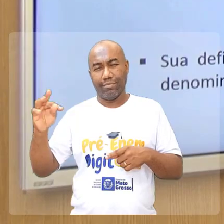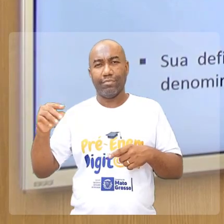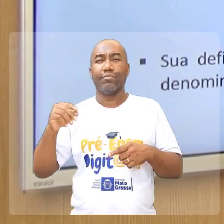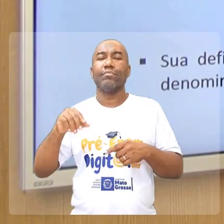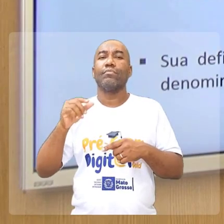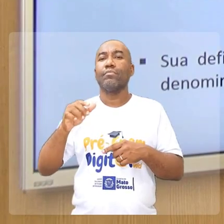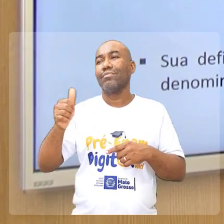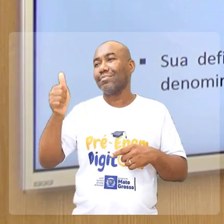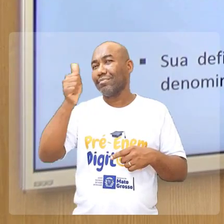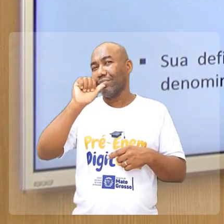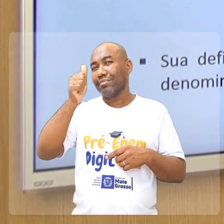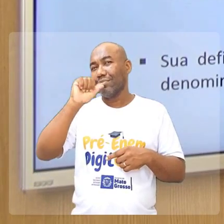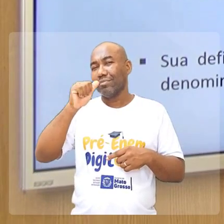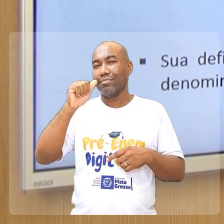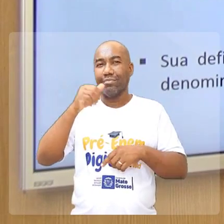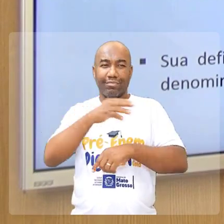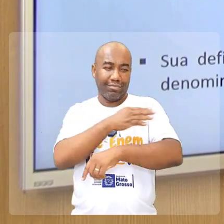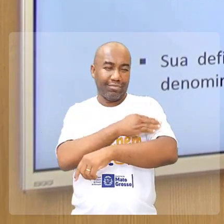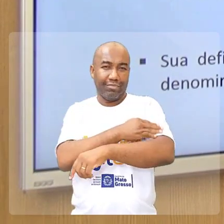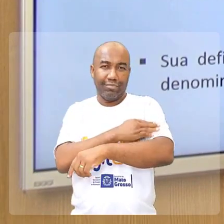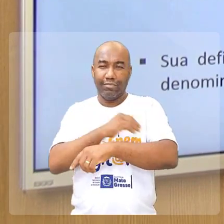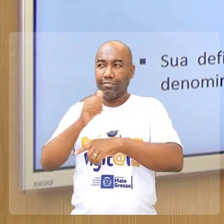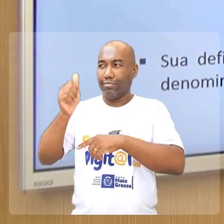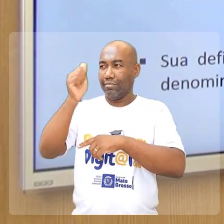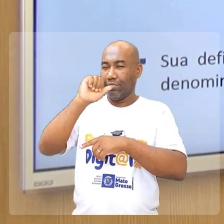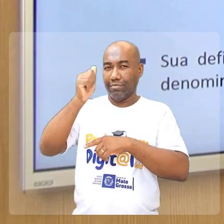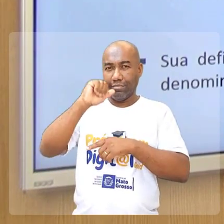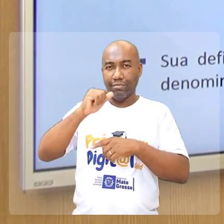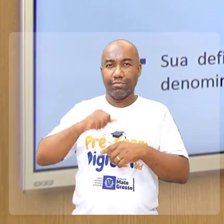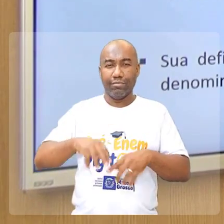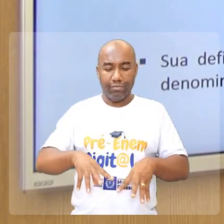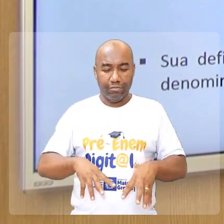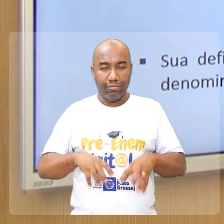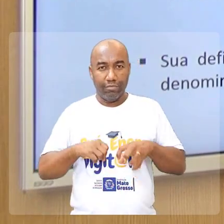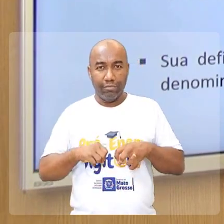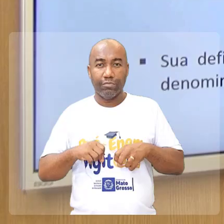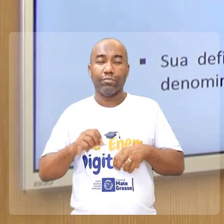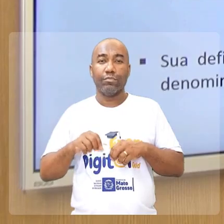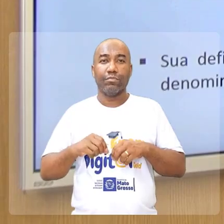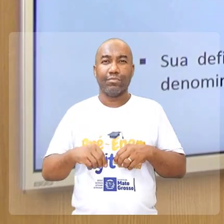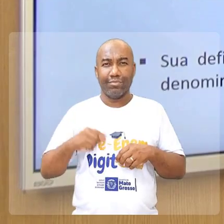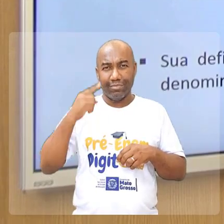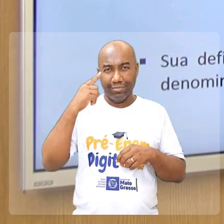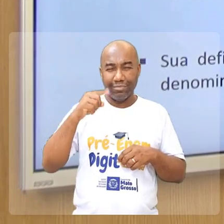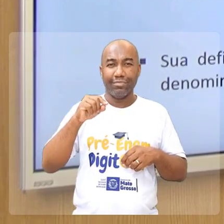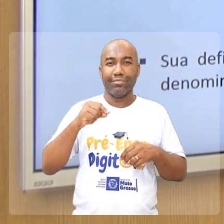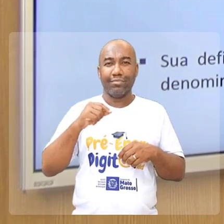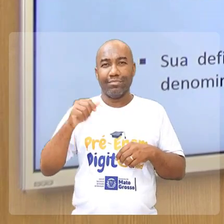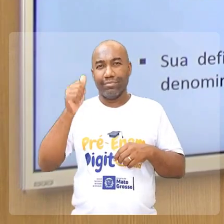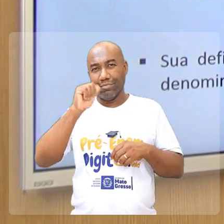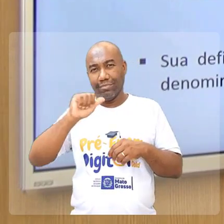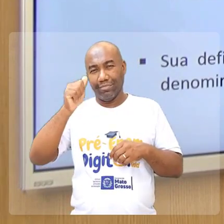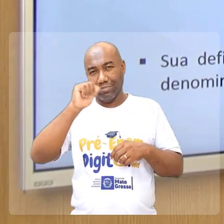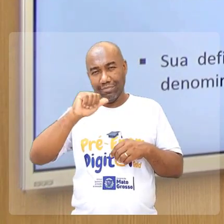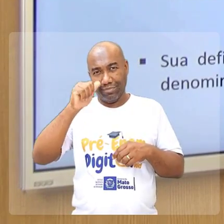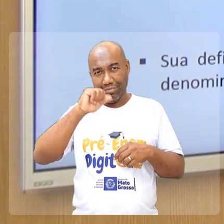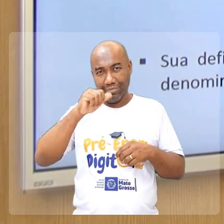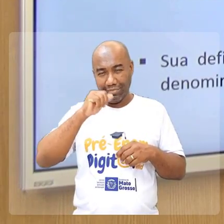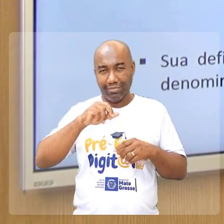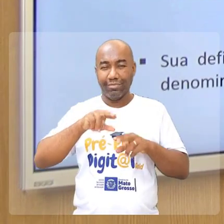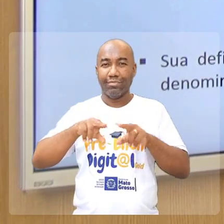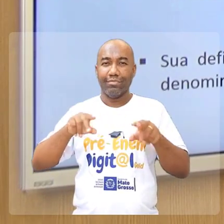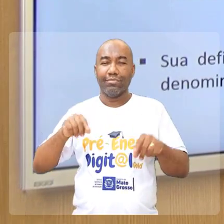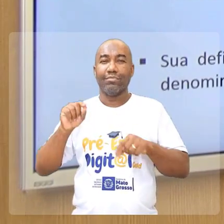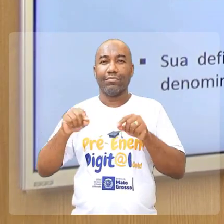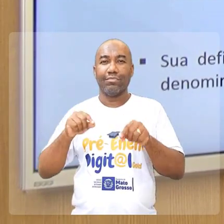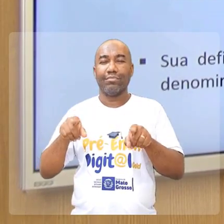sobre esse hormônio? O álcool bloqueia o ADH. E é por isso que pessoas que fazem uso de bebida